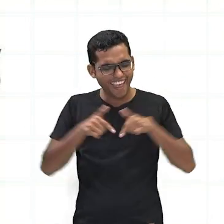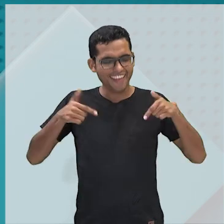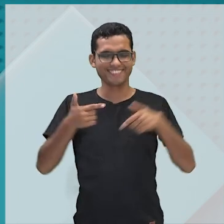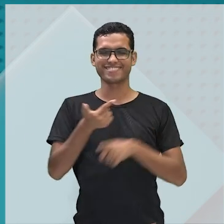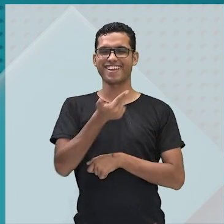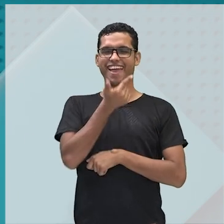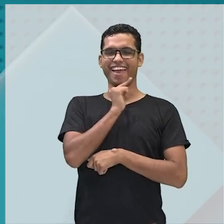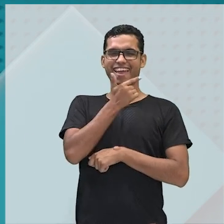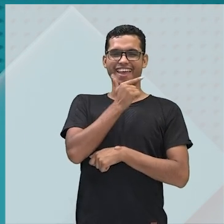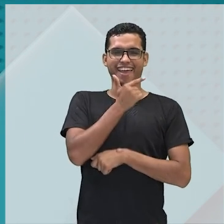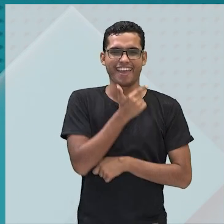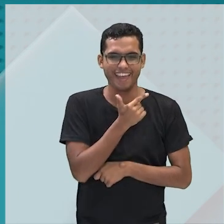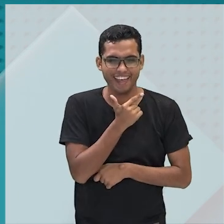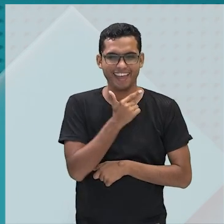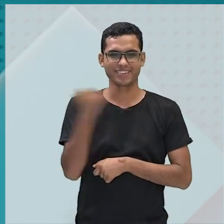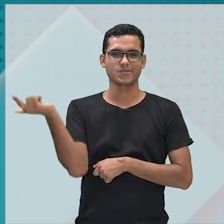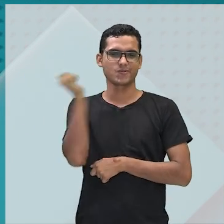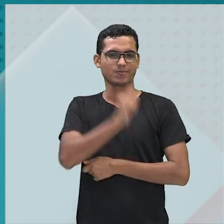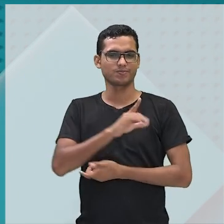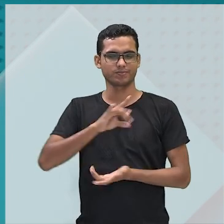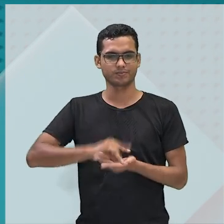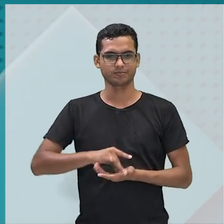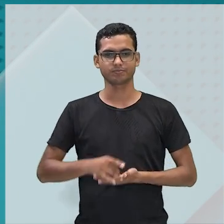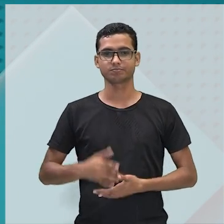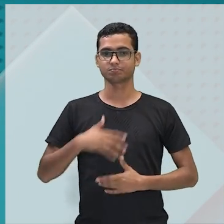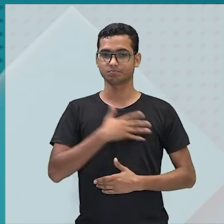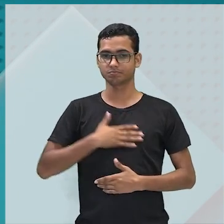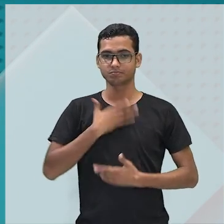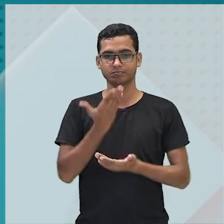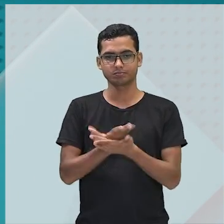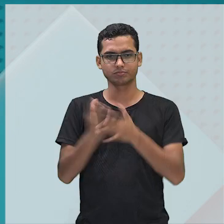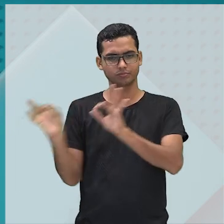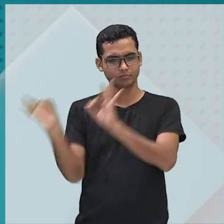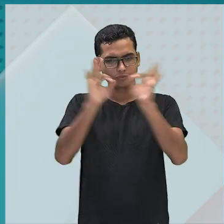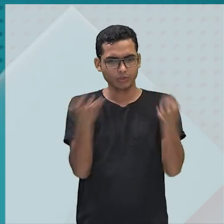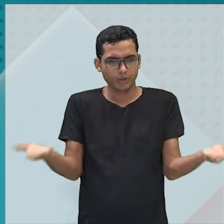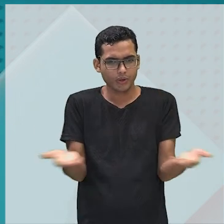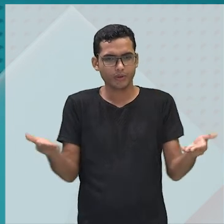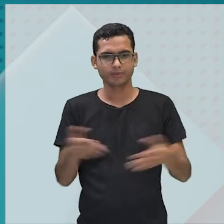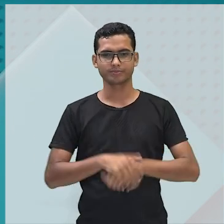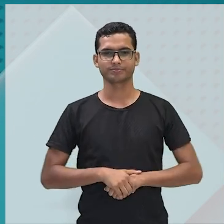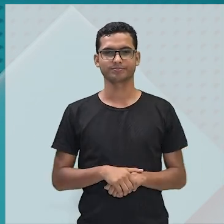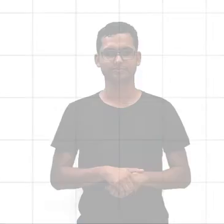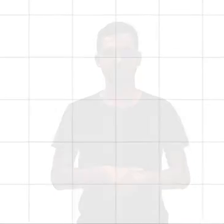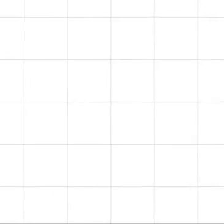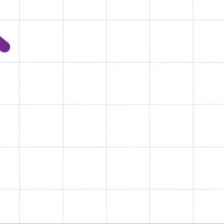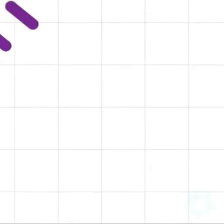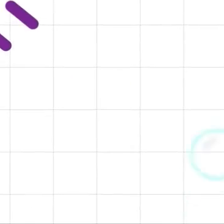risada. Ok? Então, espero que vocês tenham acompanhado bem o nosso conteúdo de hoje.